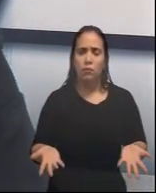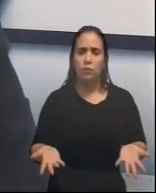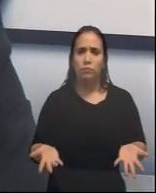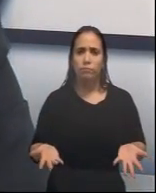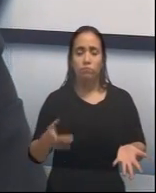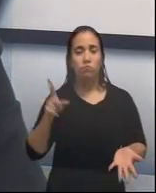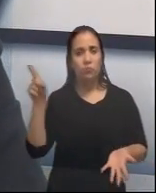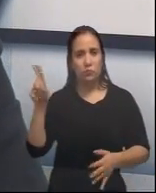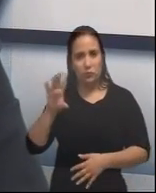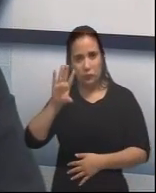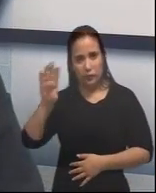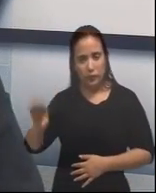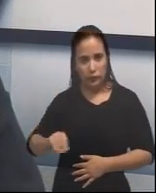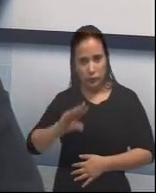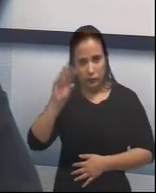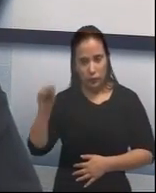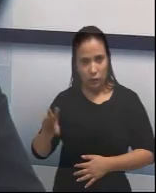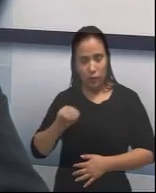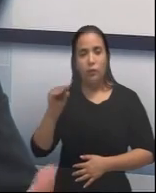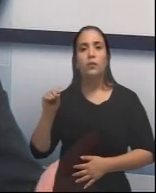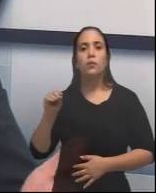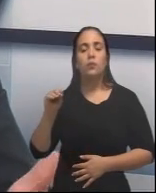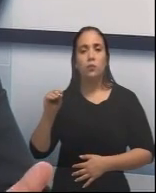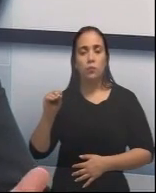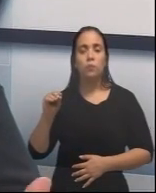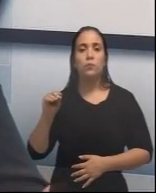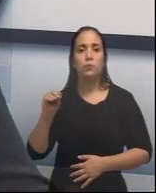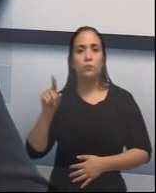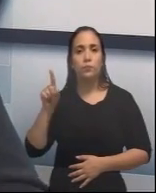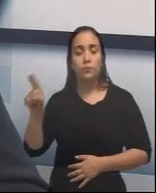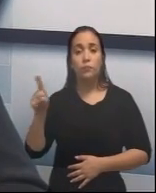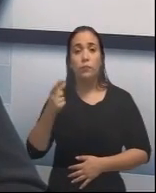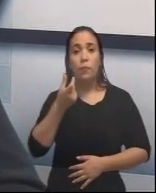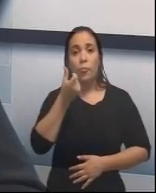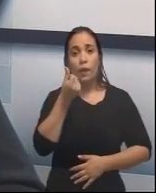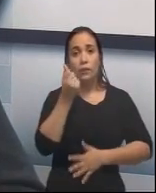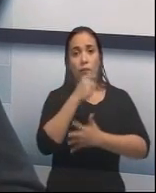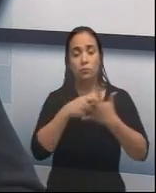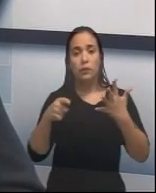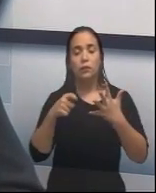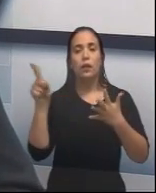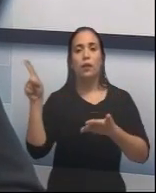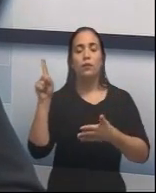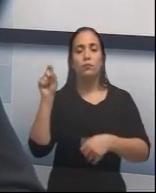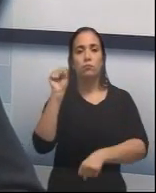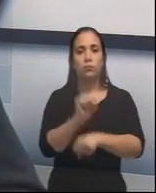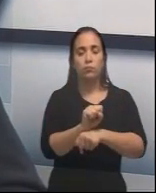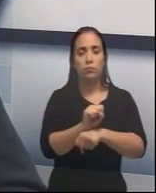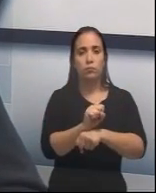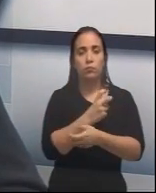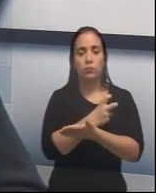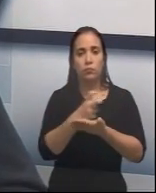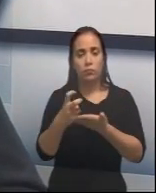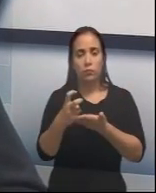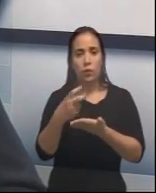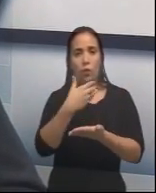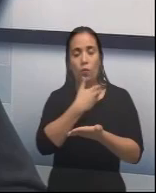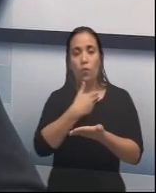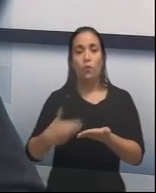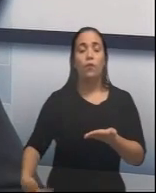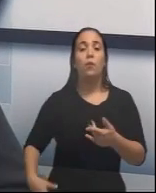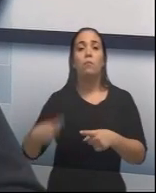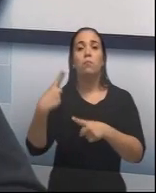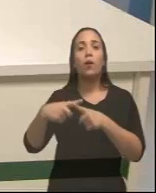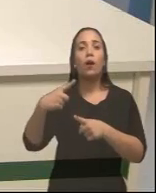chamaram o Ciro de carreirista lá atrás, porque o Ciro deixou 6 meses de governo do Estado para ser candidato a... Não, chamado para ser ministro.